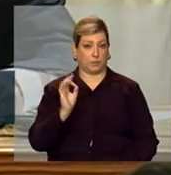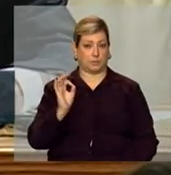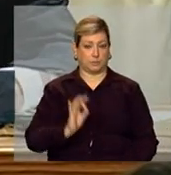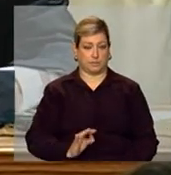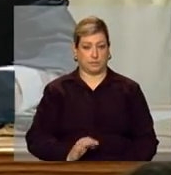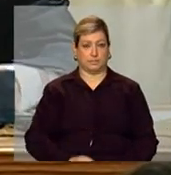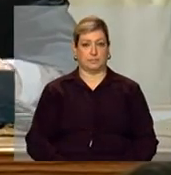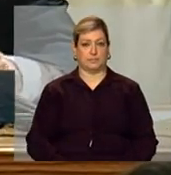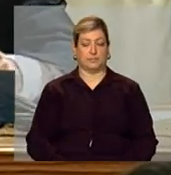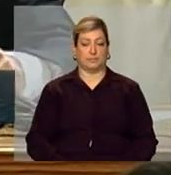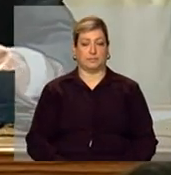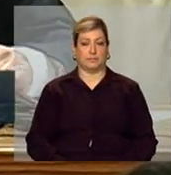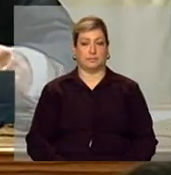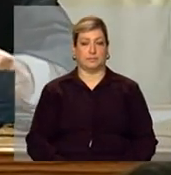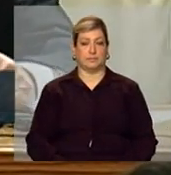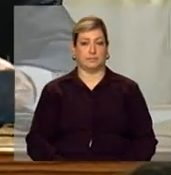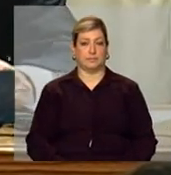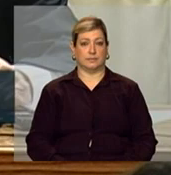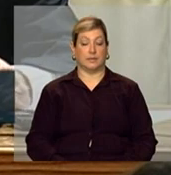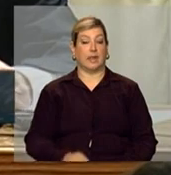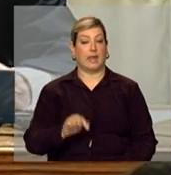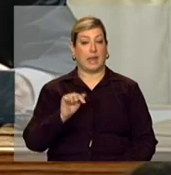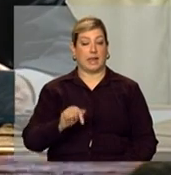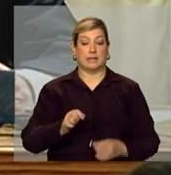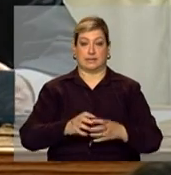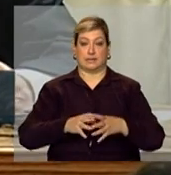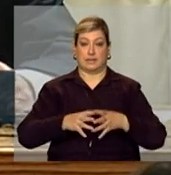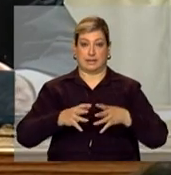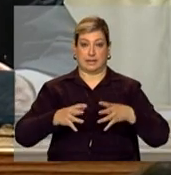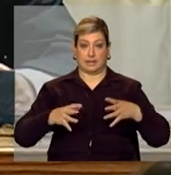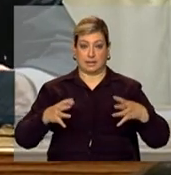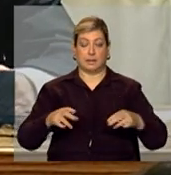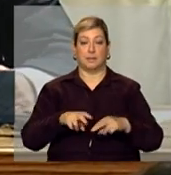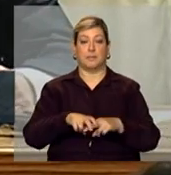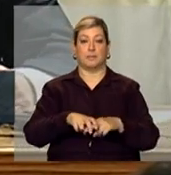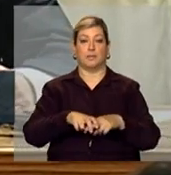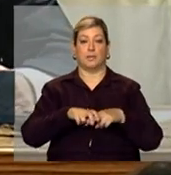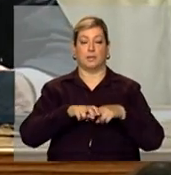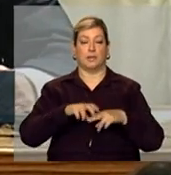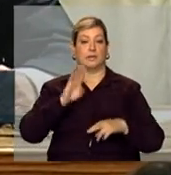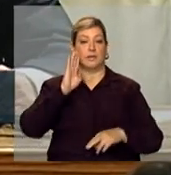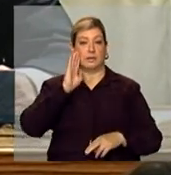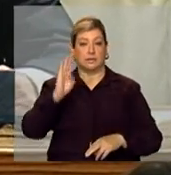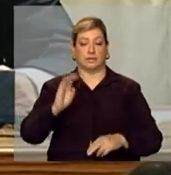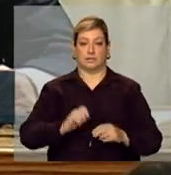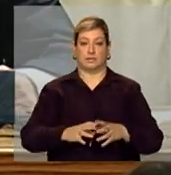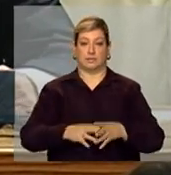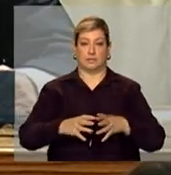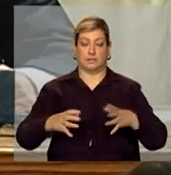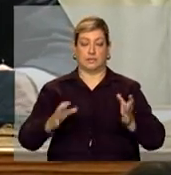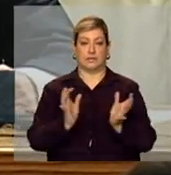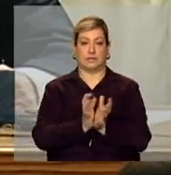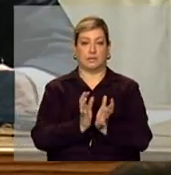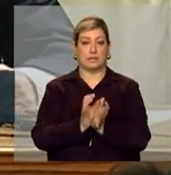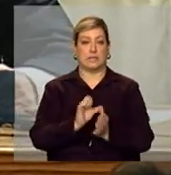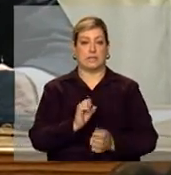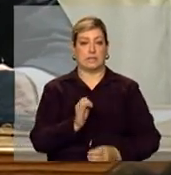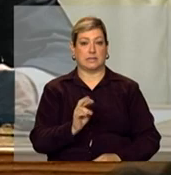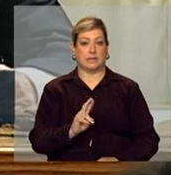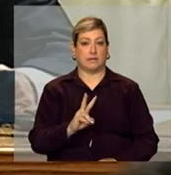2.2 esse crescimento se deveu sobretudo ao crescimento do setor de